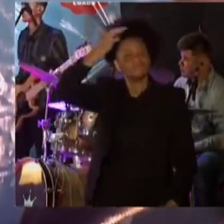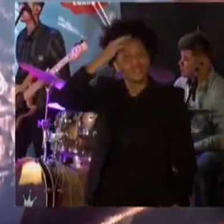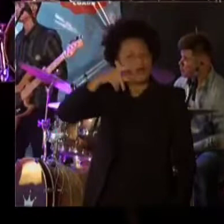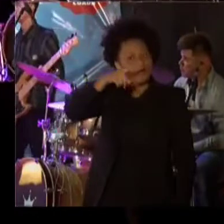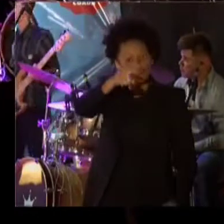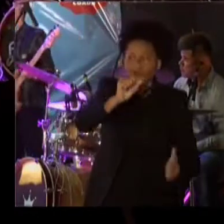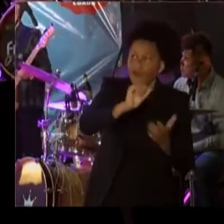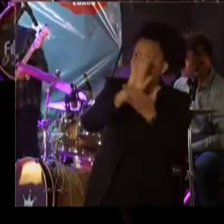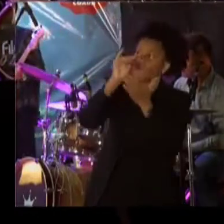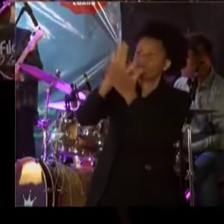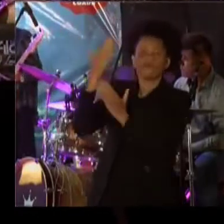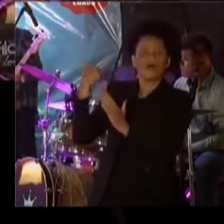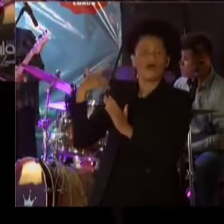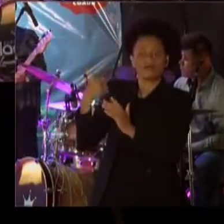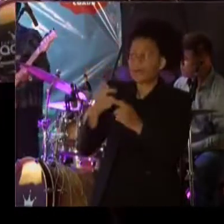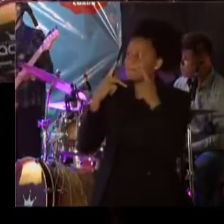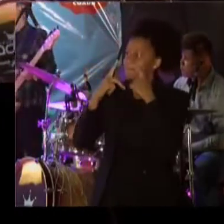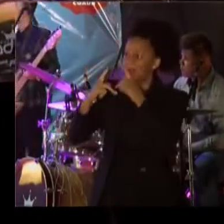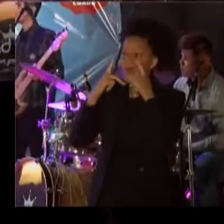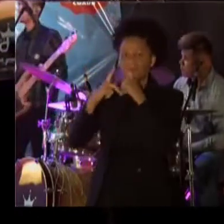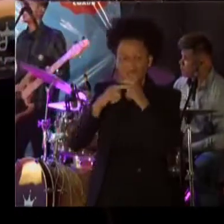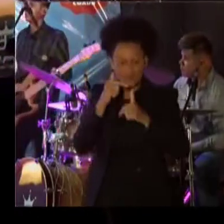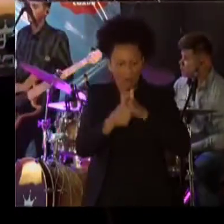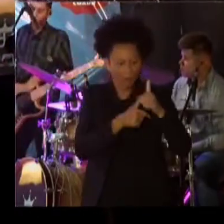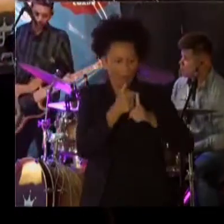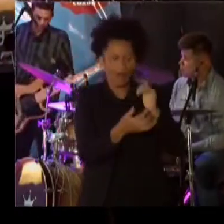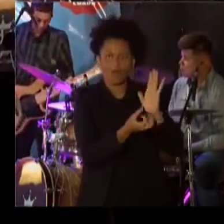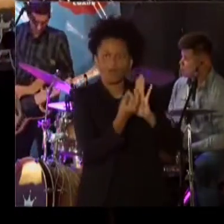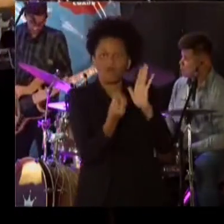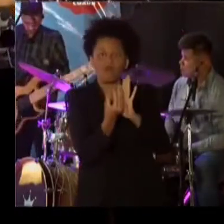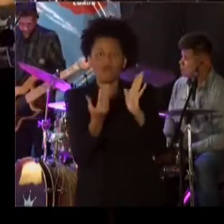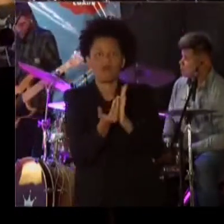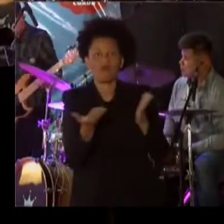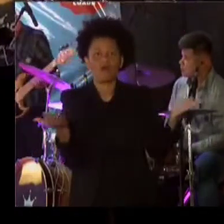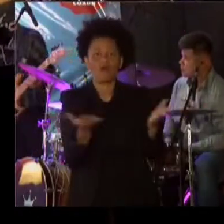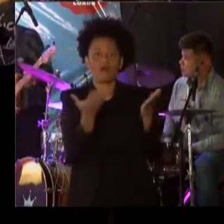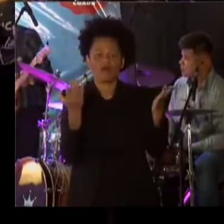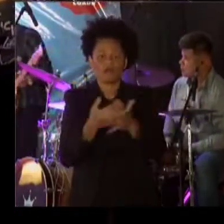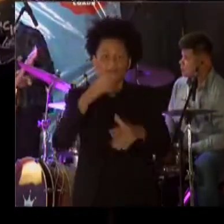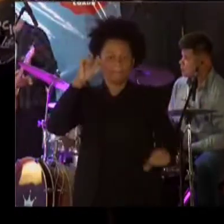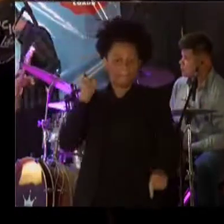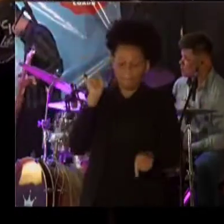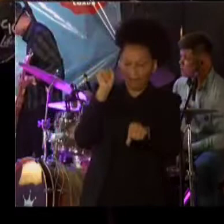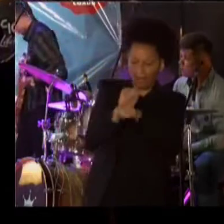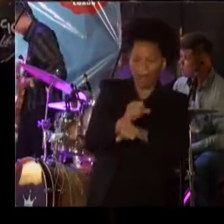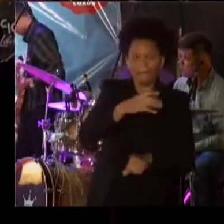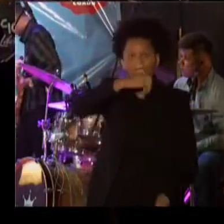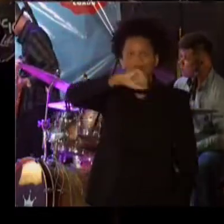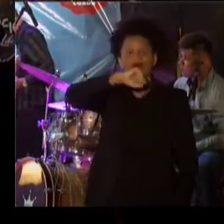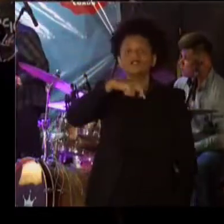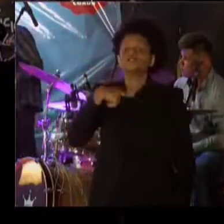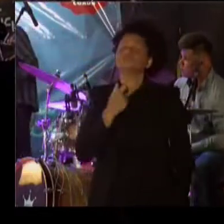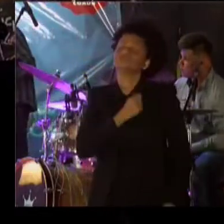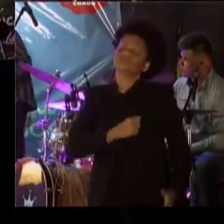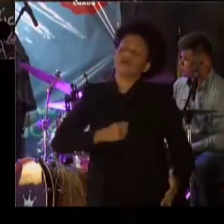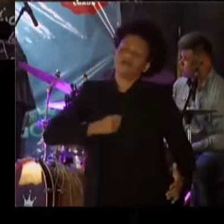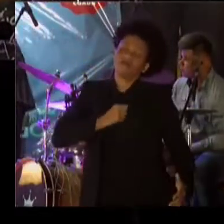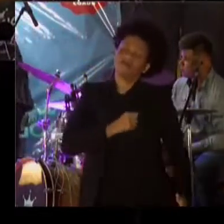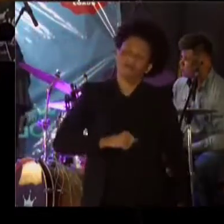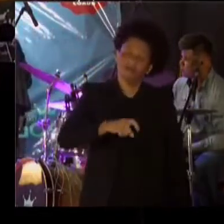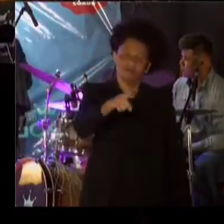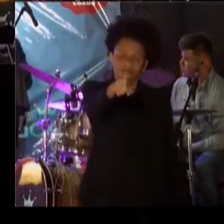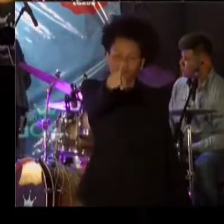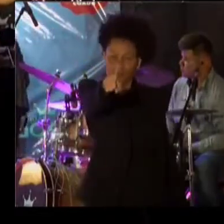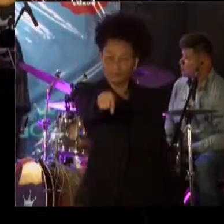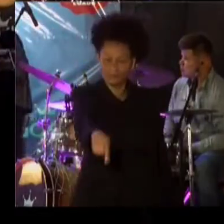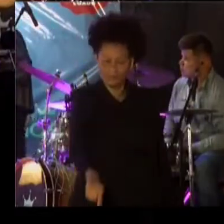Você louvava, você pregava, você fazia obra e você estacionou. E o Pai está dizendo, eu estou com saudade de você.